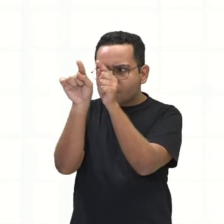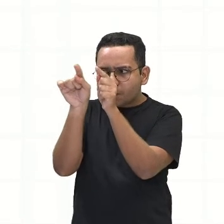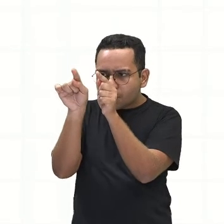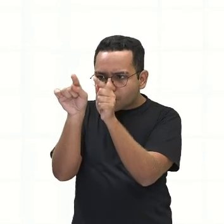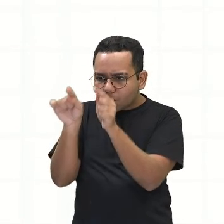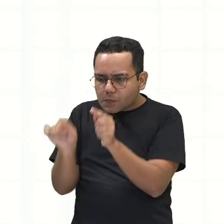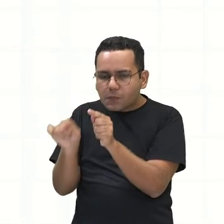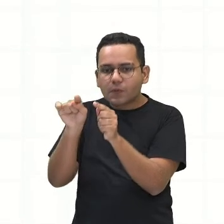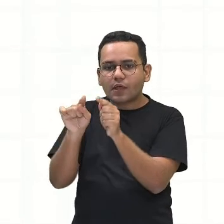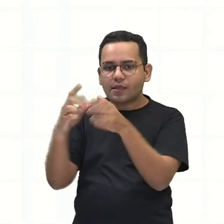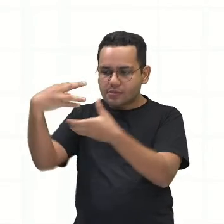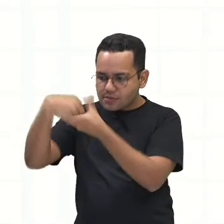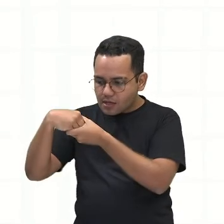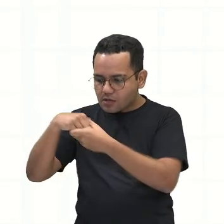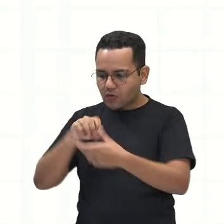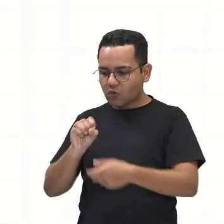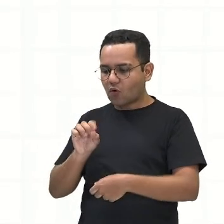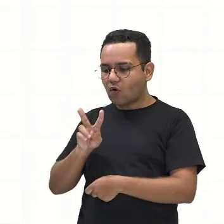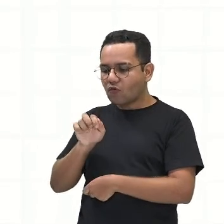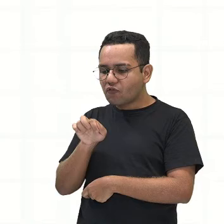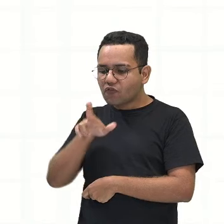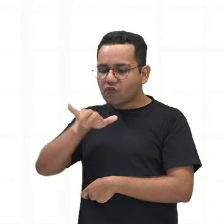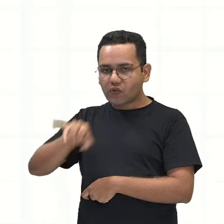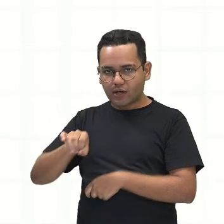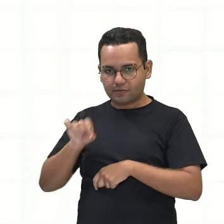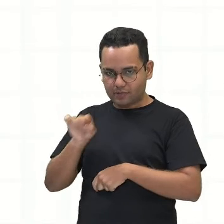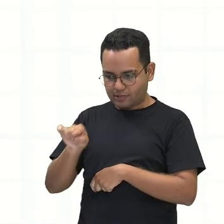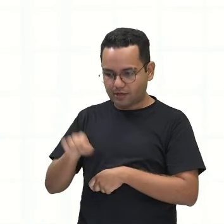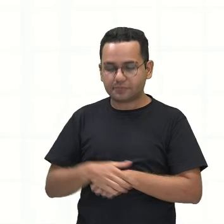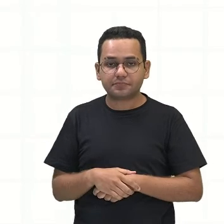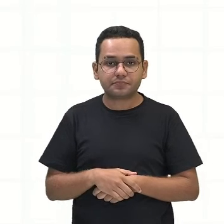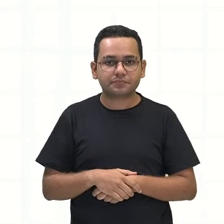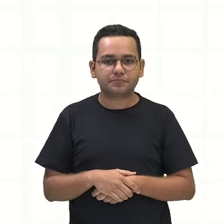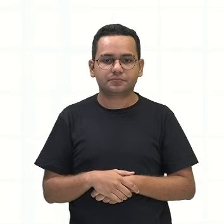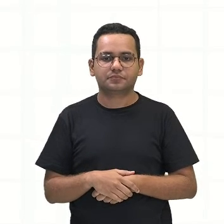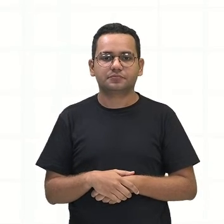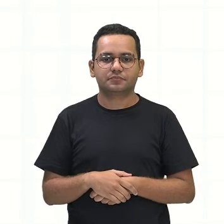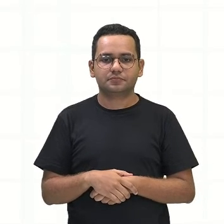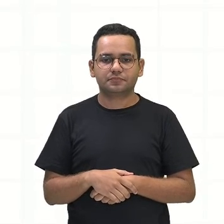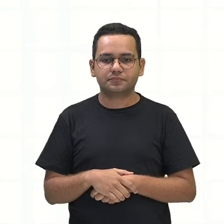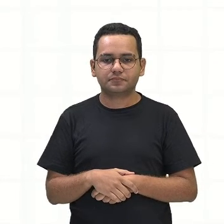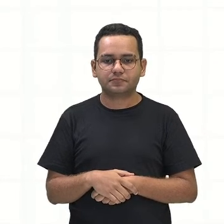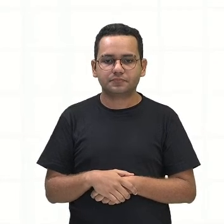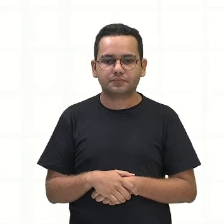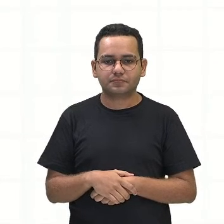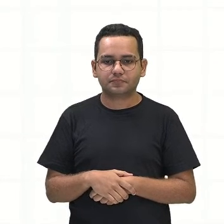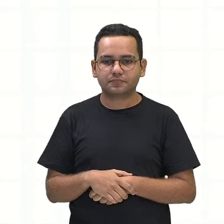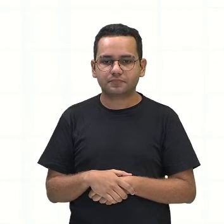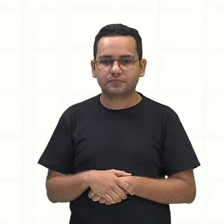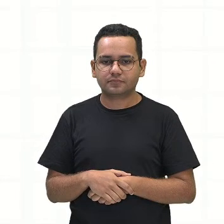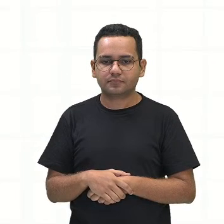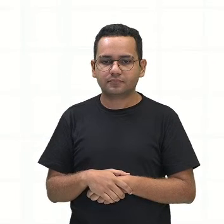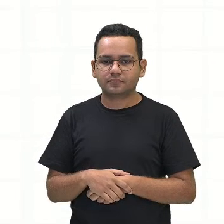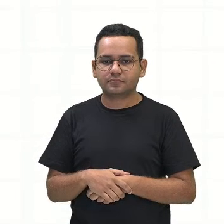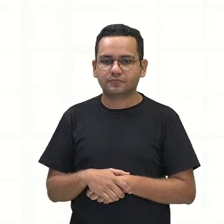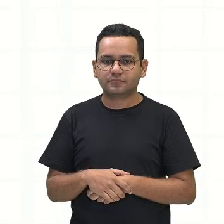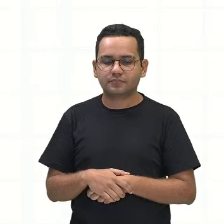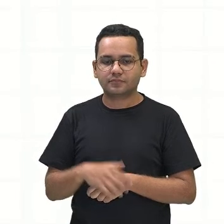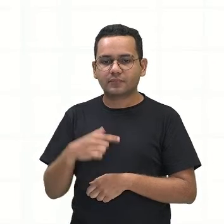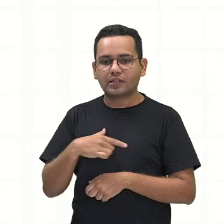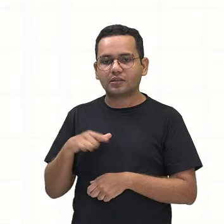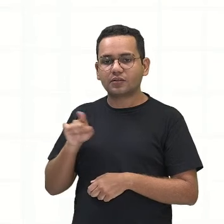ao ovário, e lá dentro do ovário vai ter, aqui é o ovário, e dentro do ovário tem